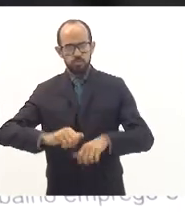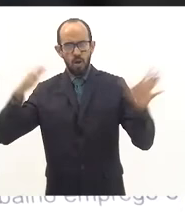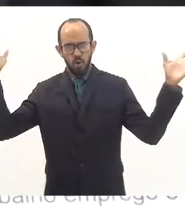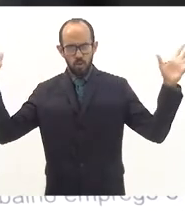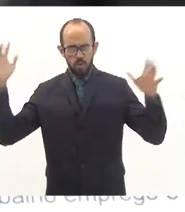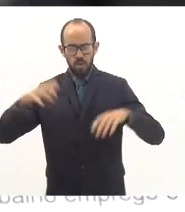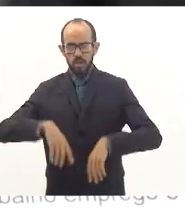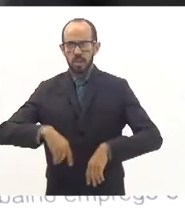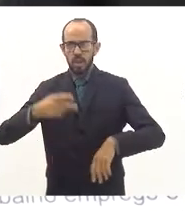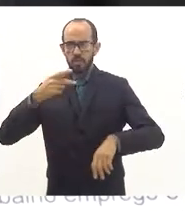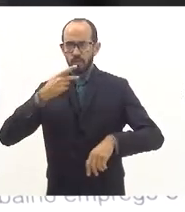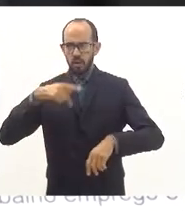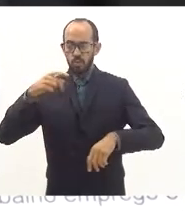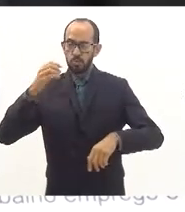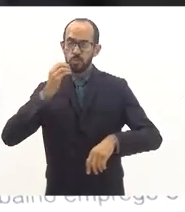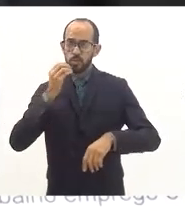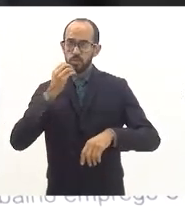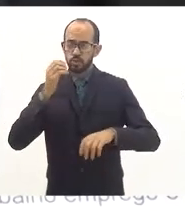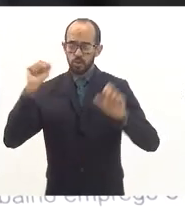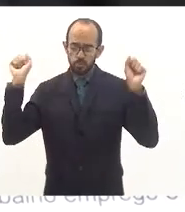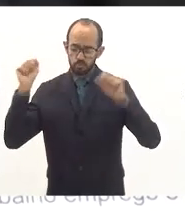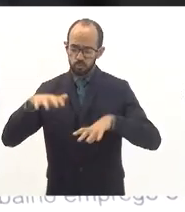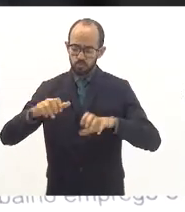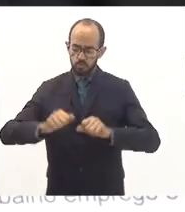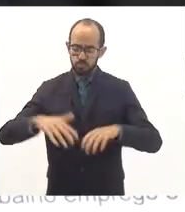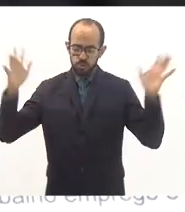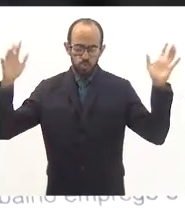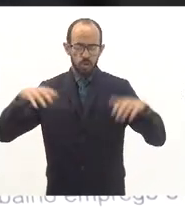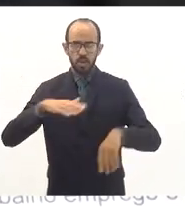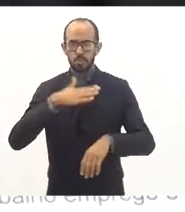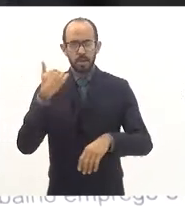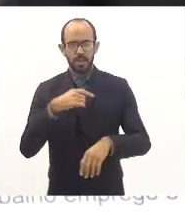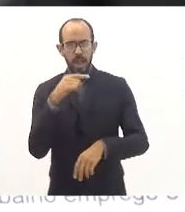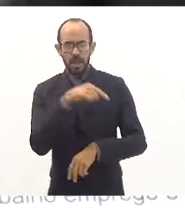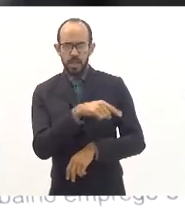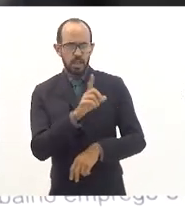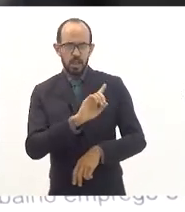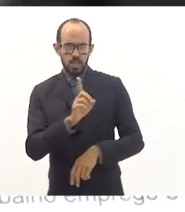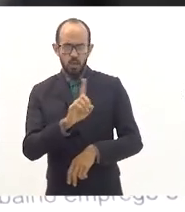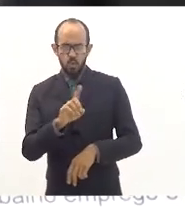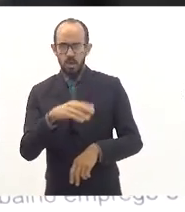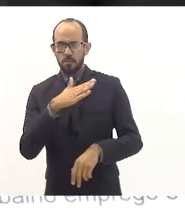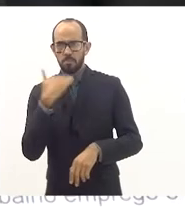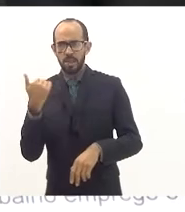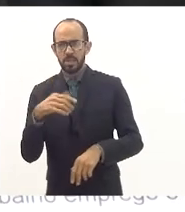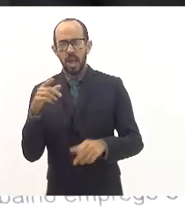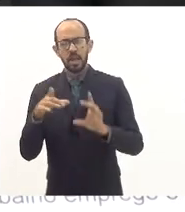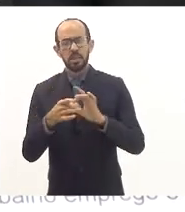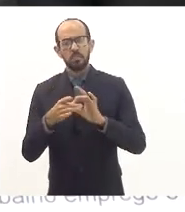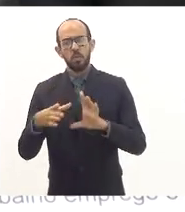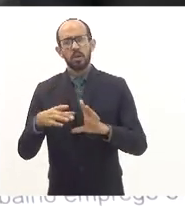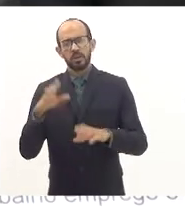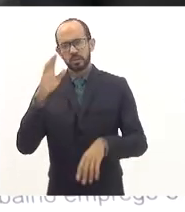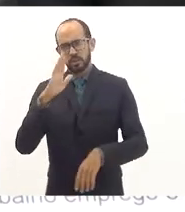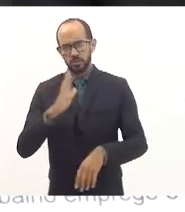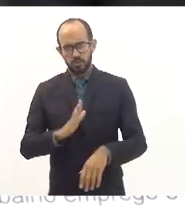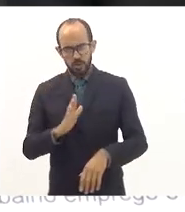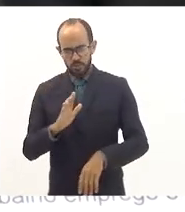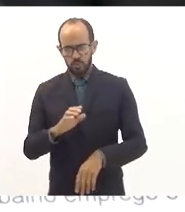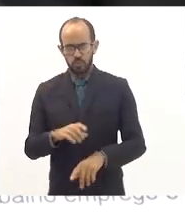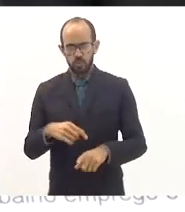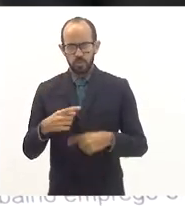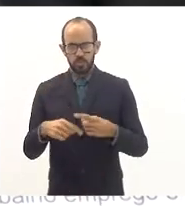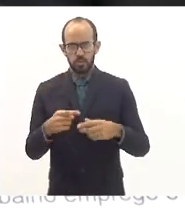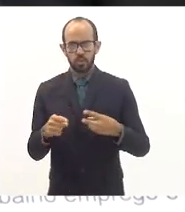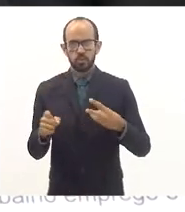épico, dizendo que podiam bombardear, porque não iam estar matando a ele, Leonel Brizola, mas iam estar matando a democracia brasileira. E, por fim,